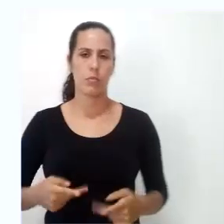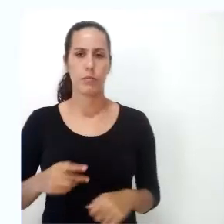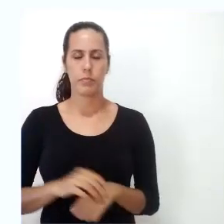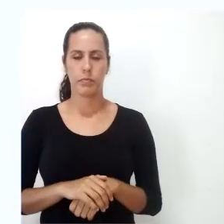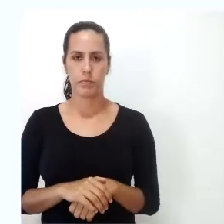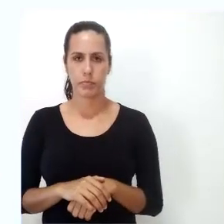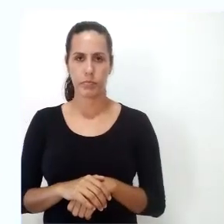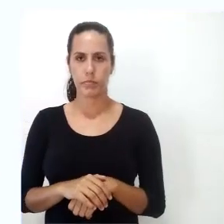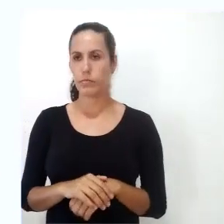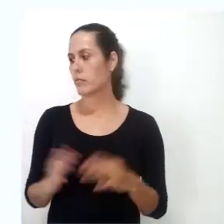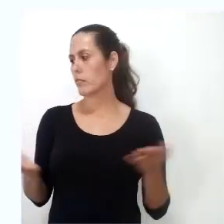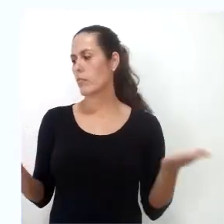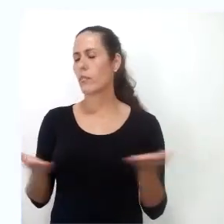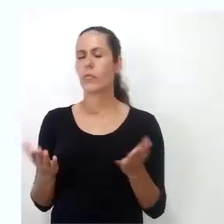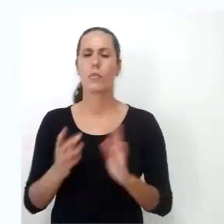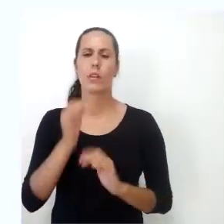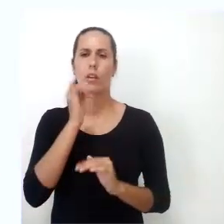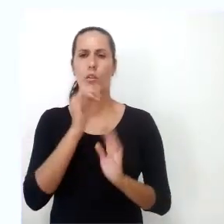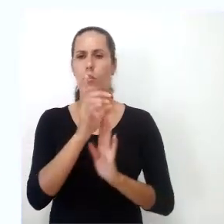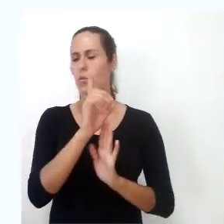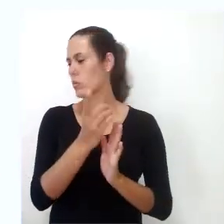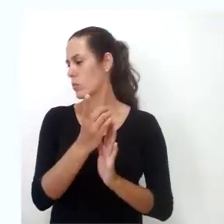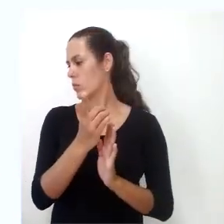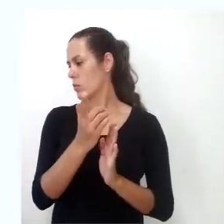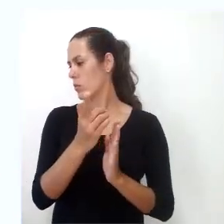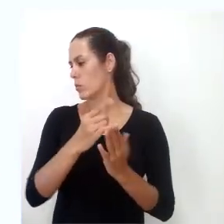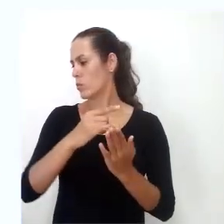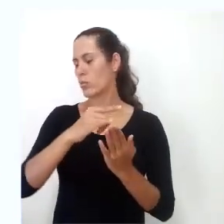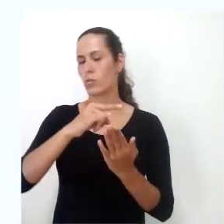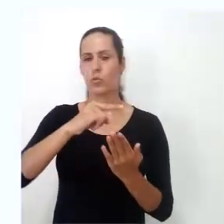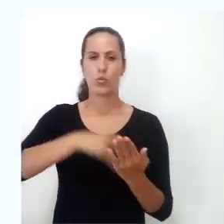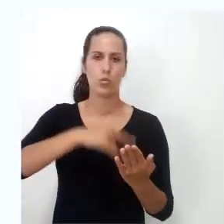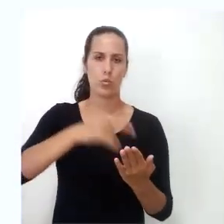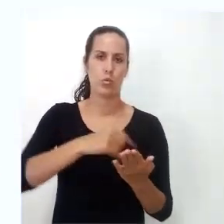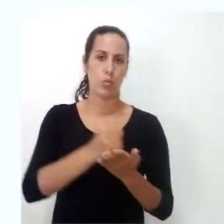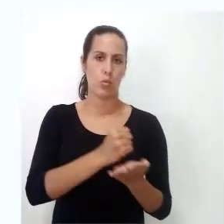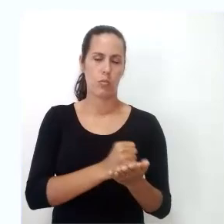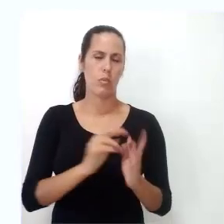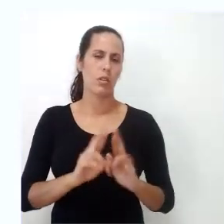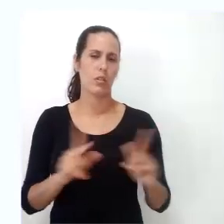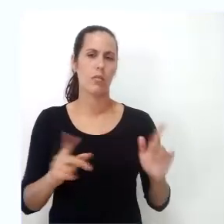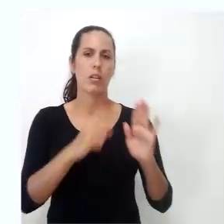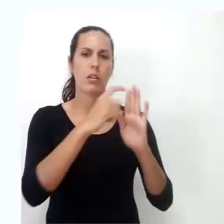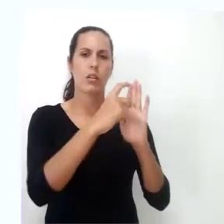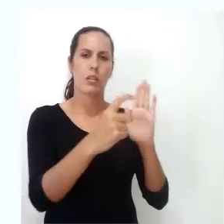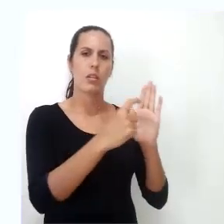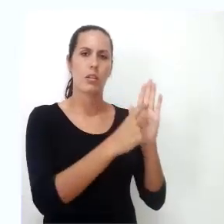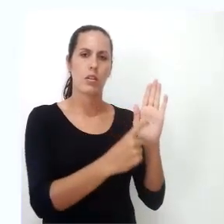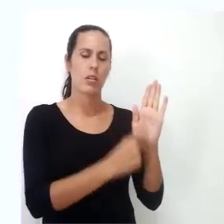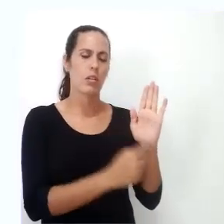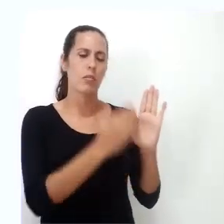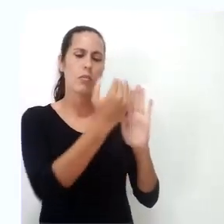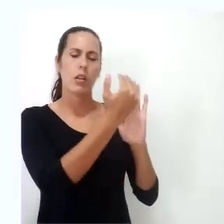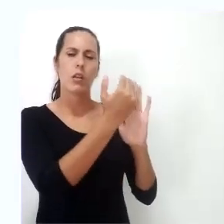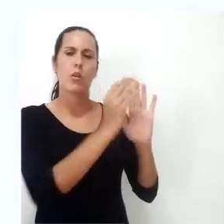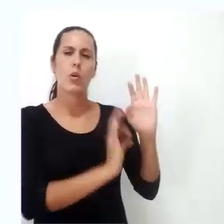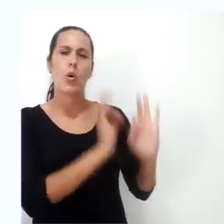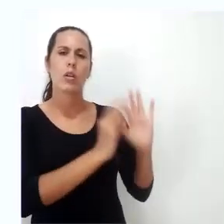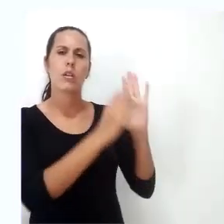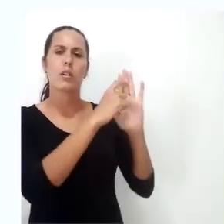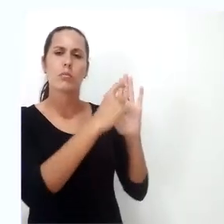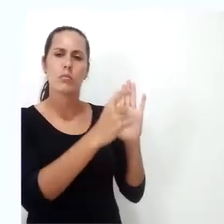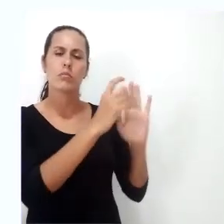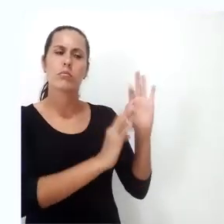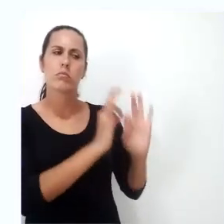aqui um pequeno exemplo da Declaração Universal dos Direitos Humanos, que ele é dividido, esse texto, em artigos. E veja que há